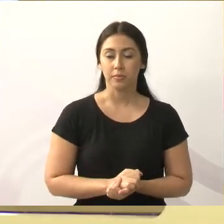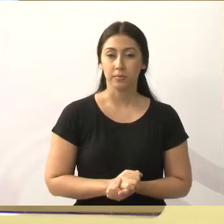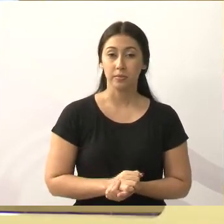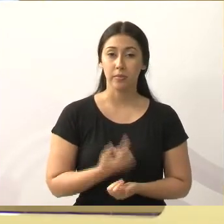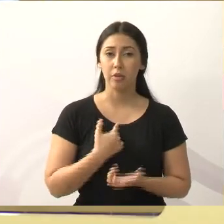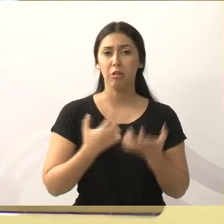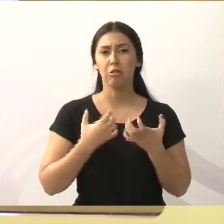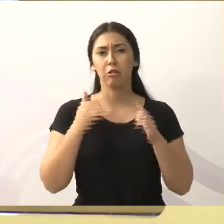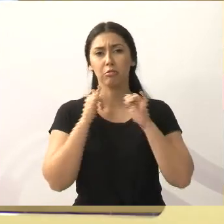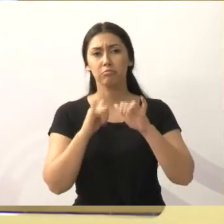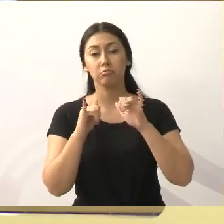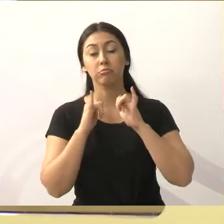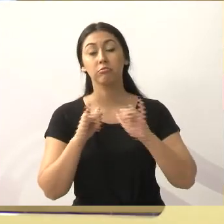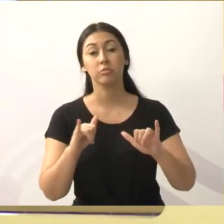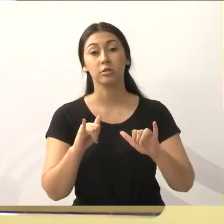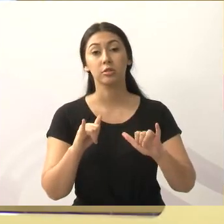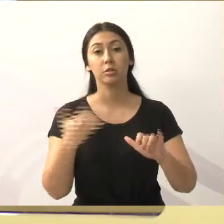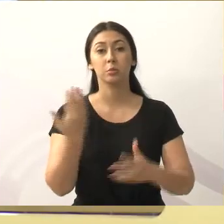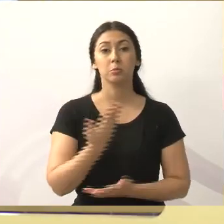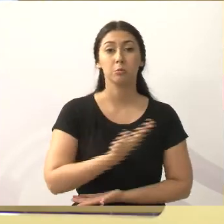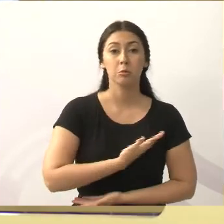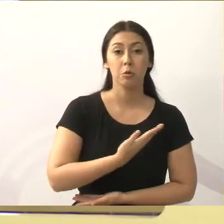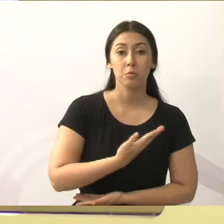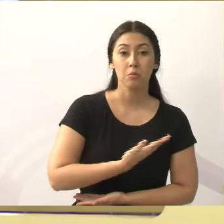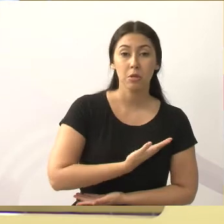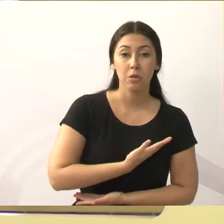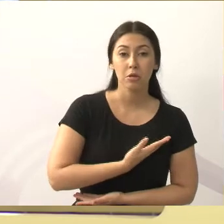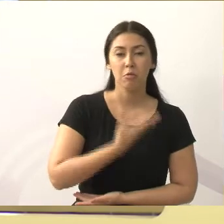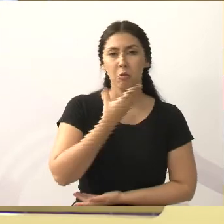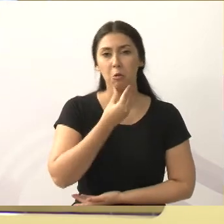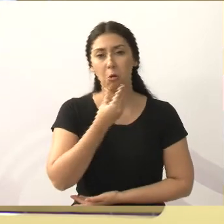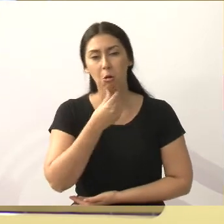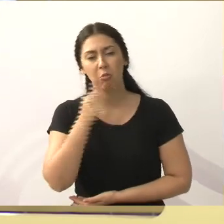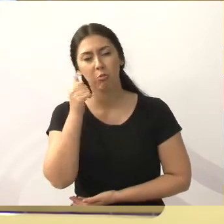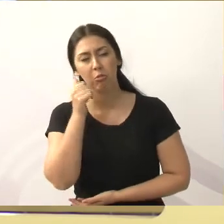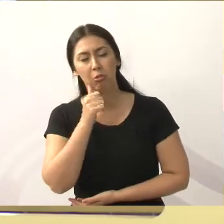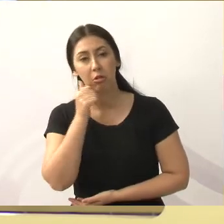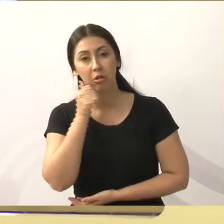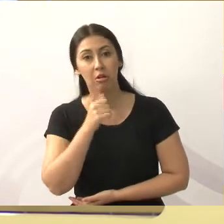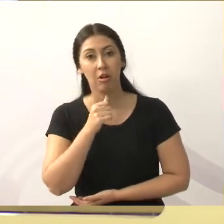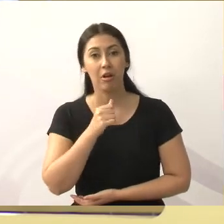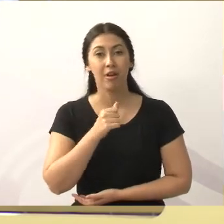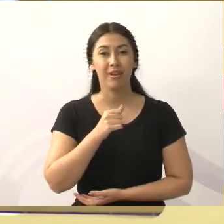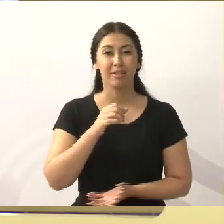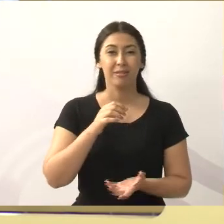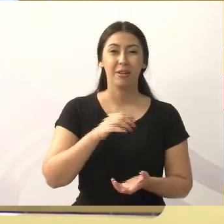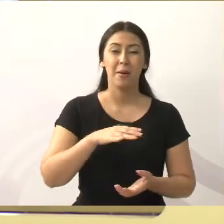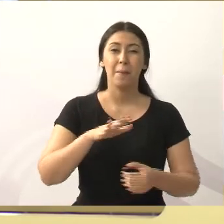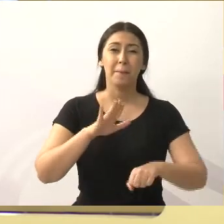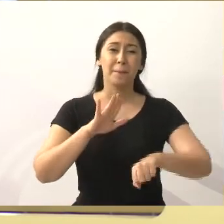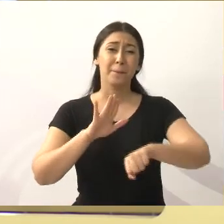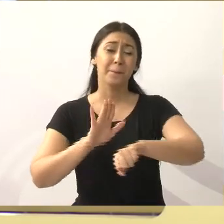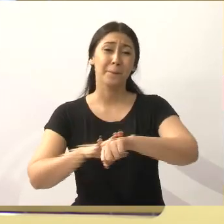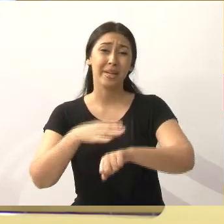Quero dizer a vocês, meus amigos e minhas amigas, que têm mais de 60 anos.